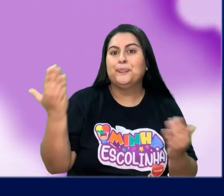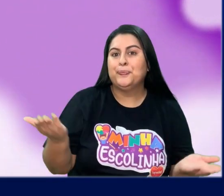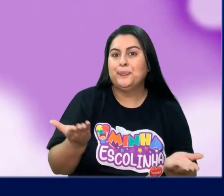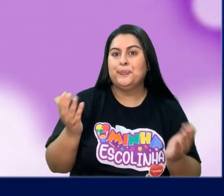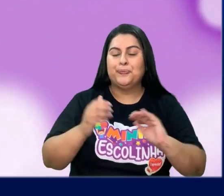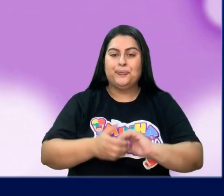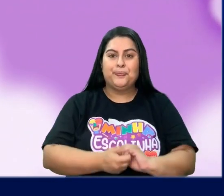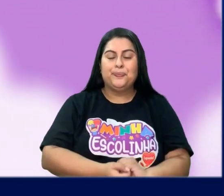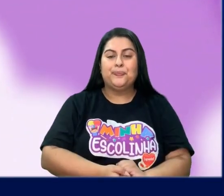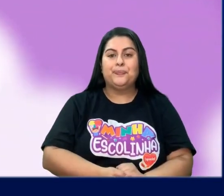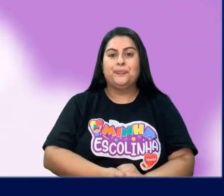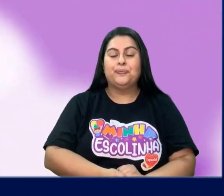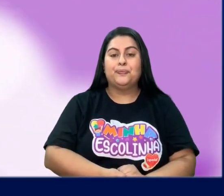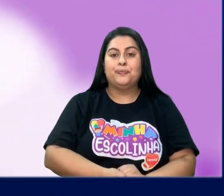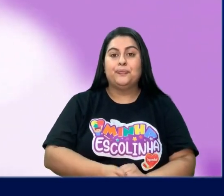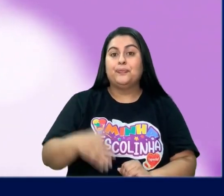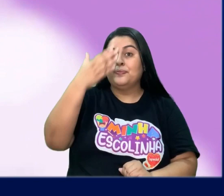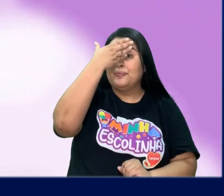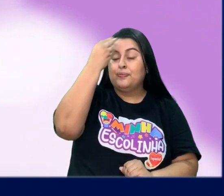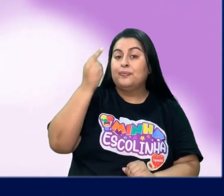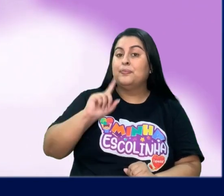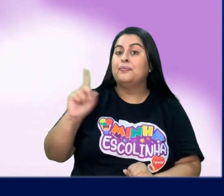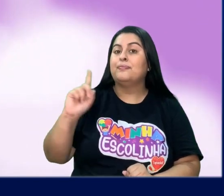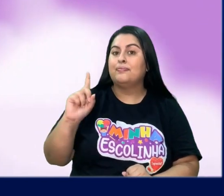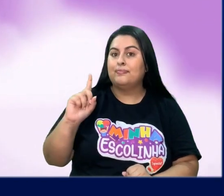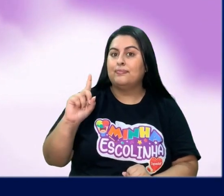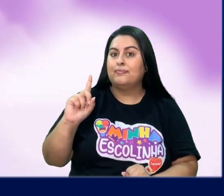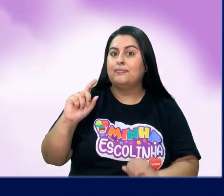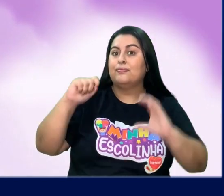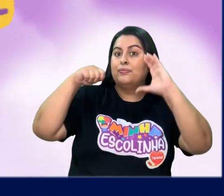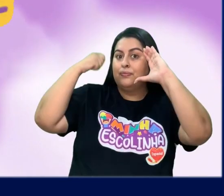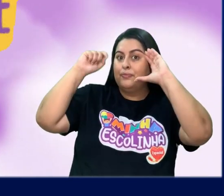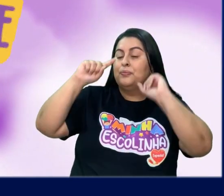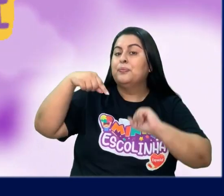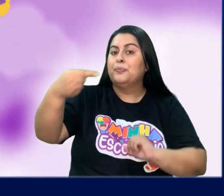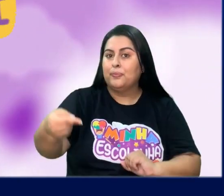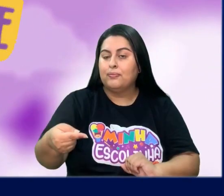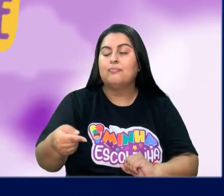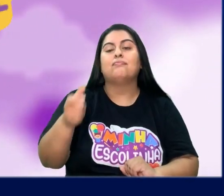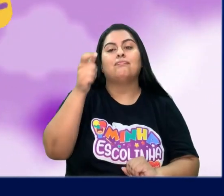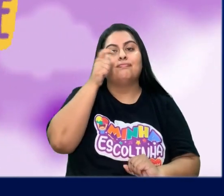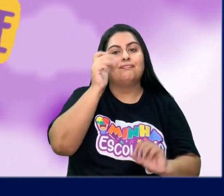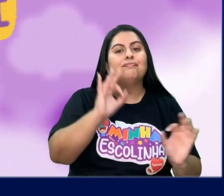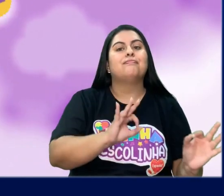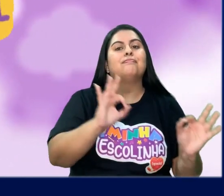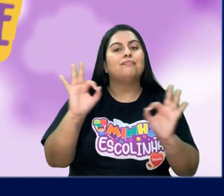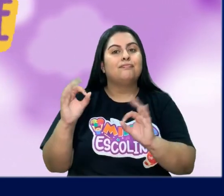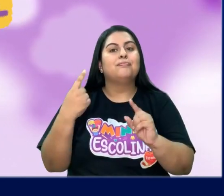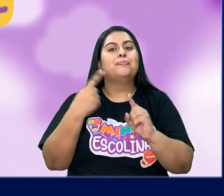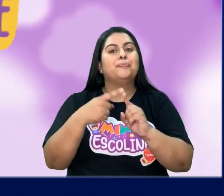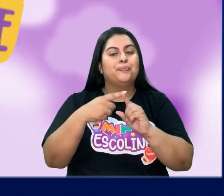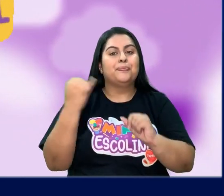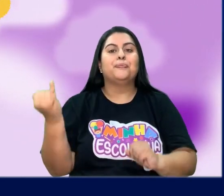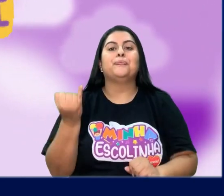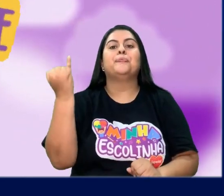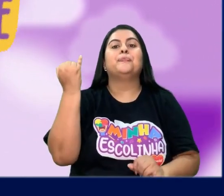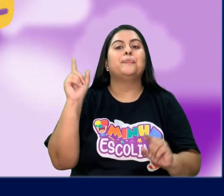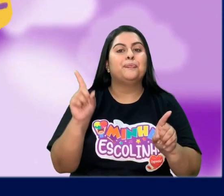que eu trouxe para vocês. E não se esqueçam de assistir os próximos vídeos, porque eles serão muito